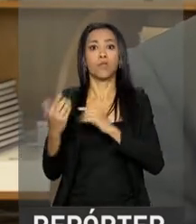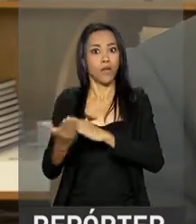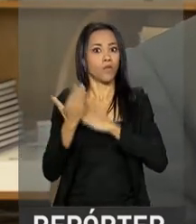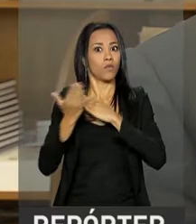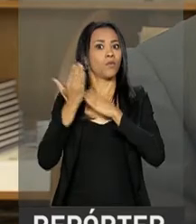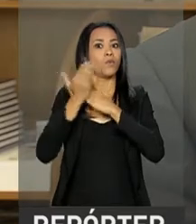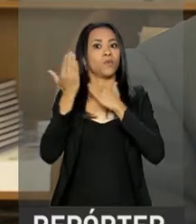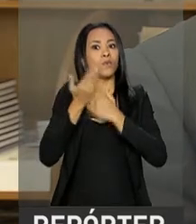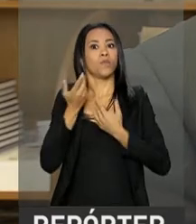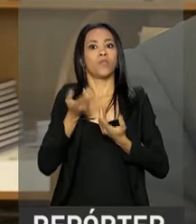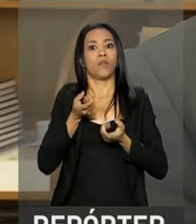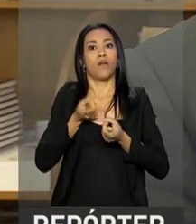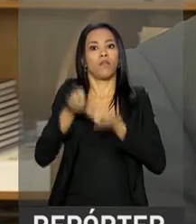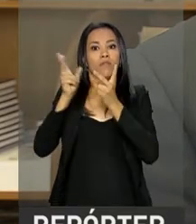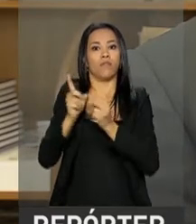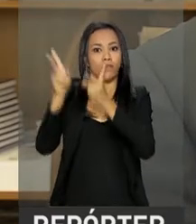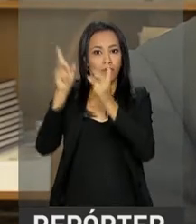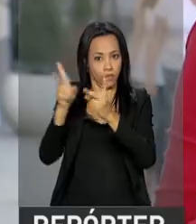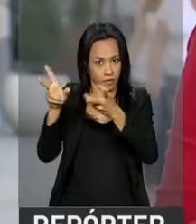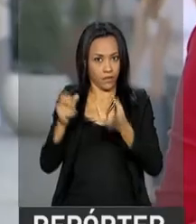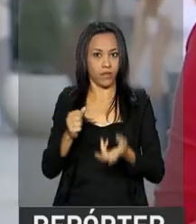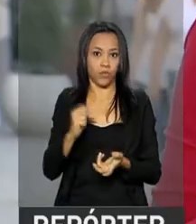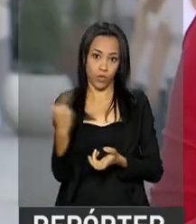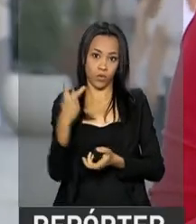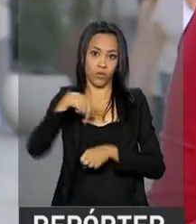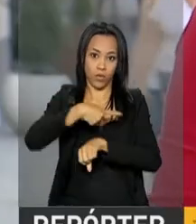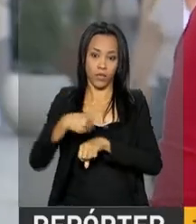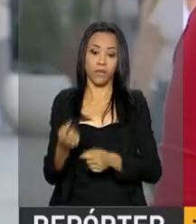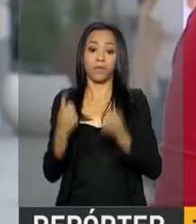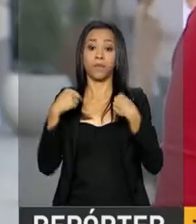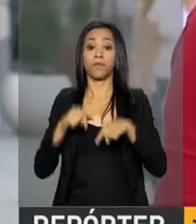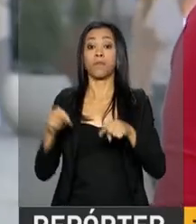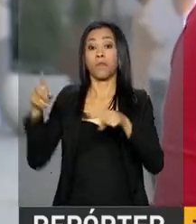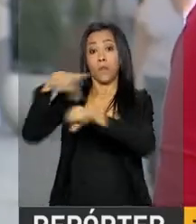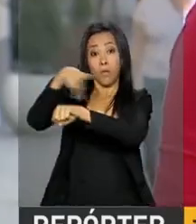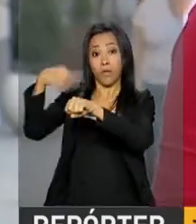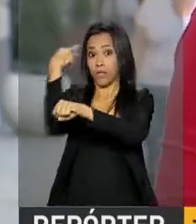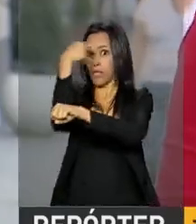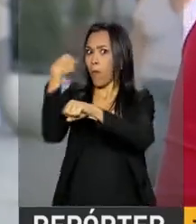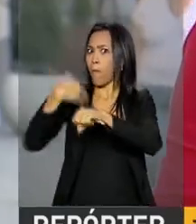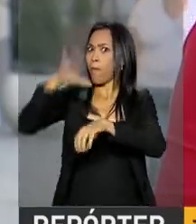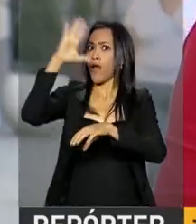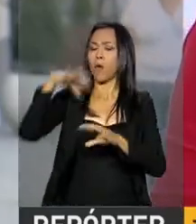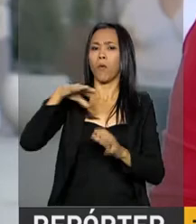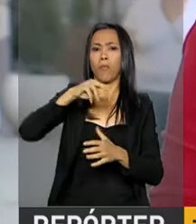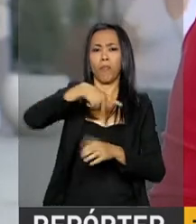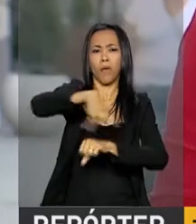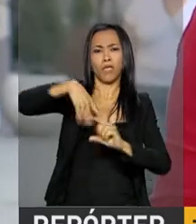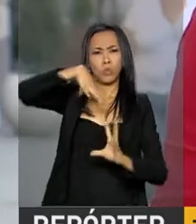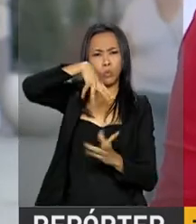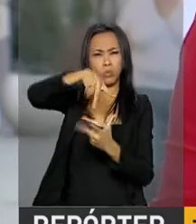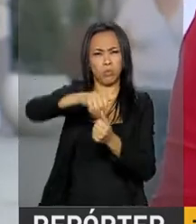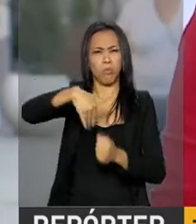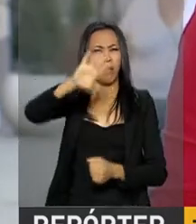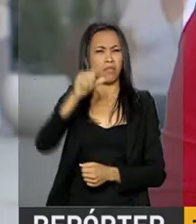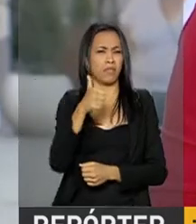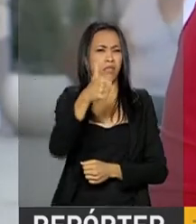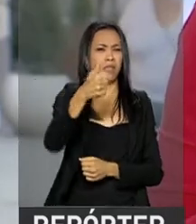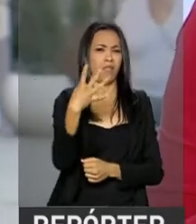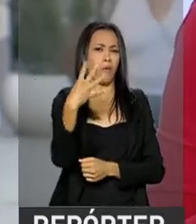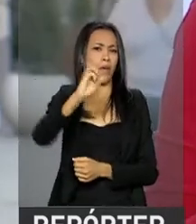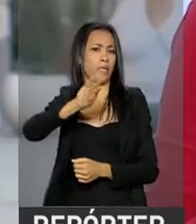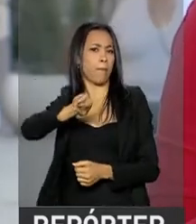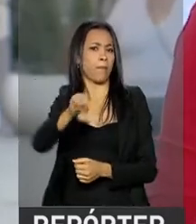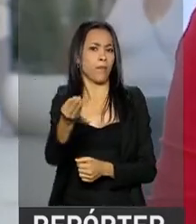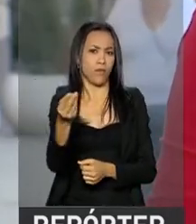dos mercados exportadores para esses países. A Rússia é o maior país do mundo, com mais de 140 milhões de habitantes. O